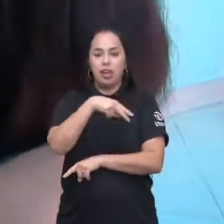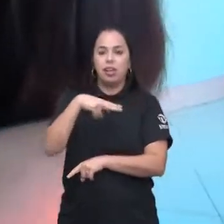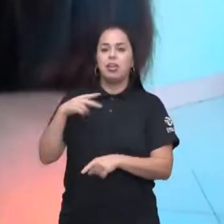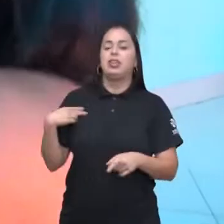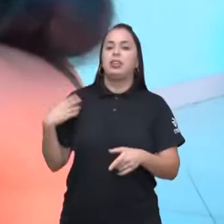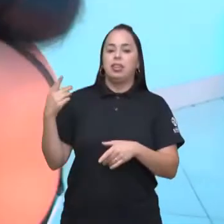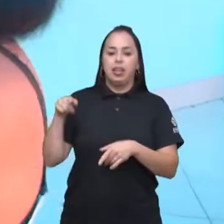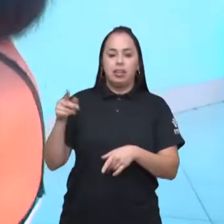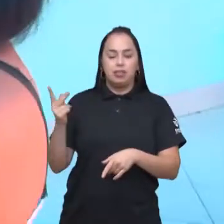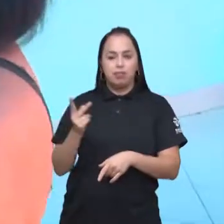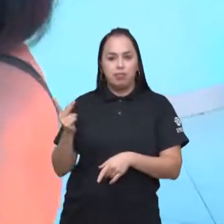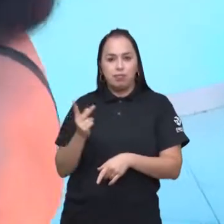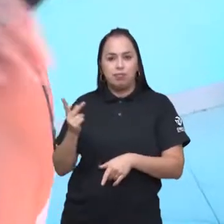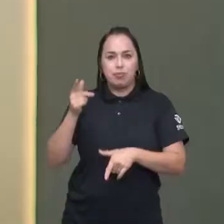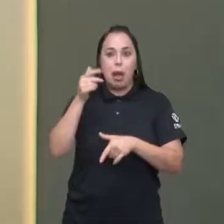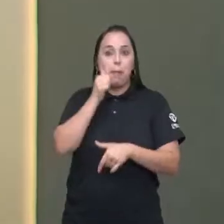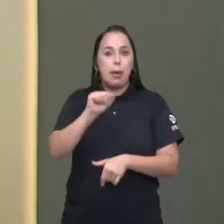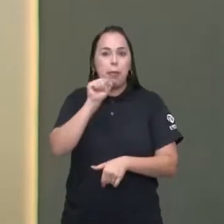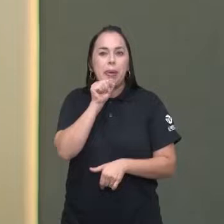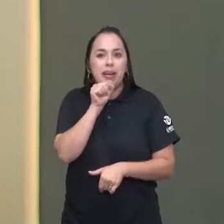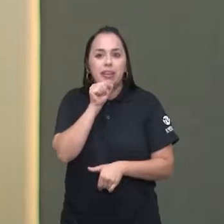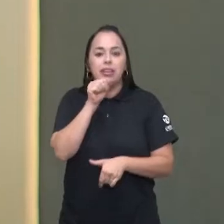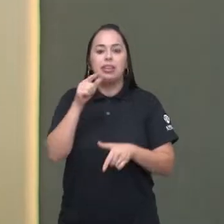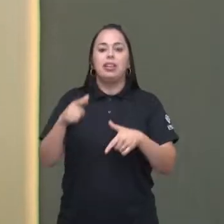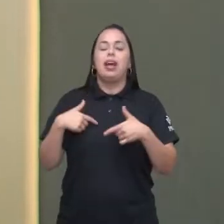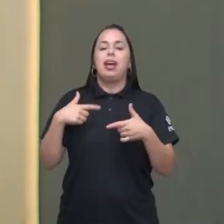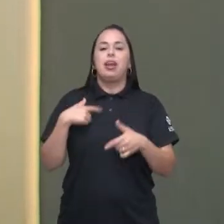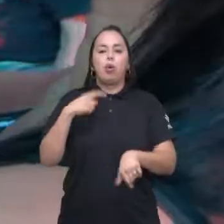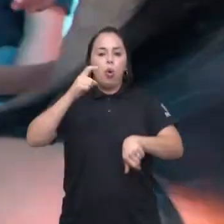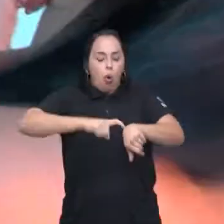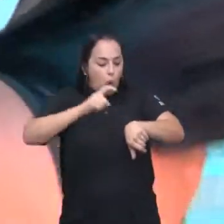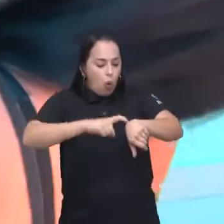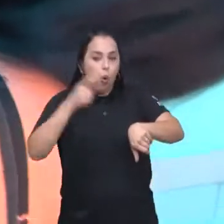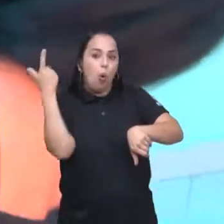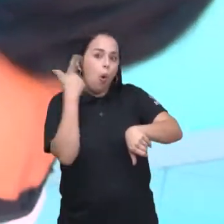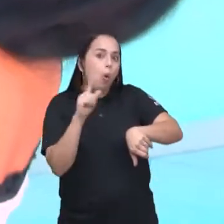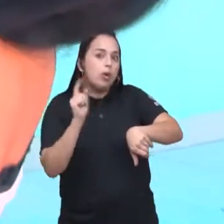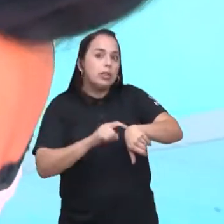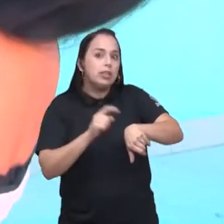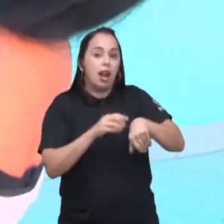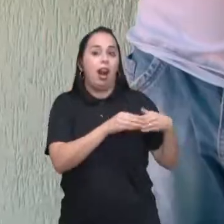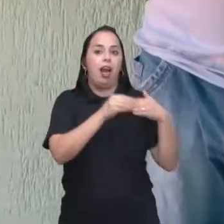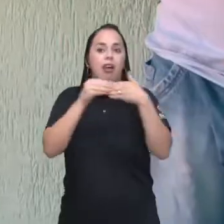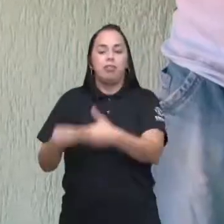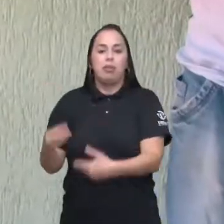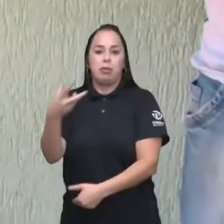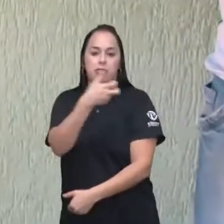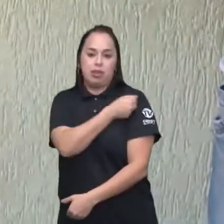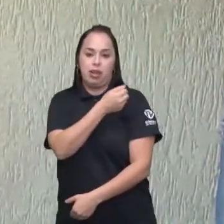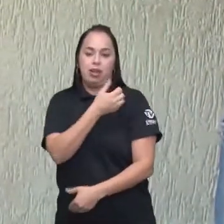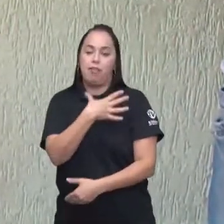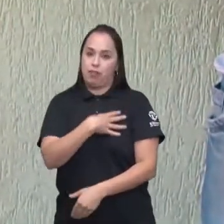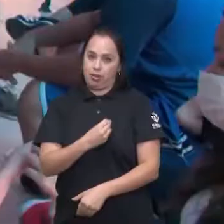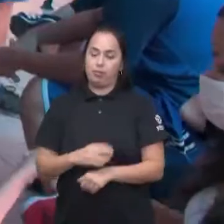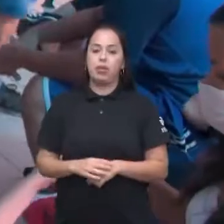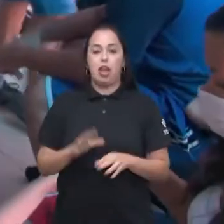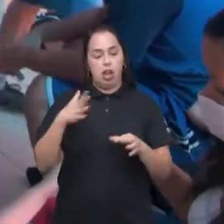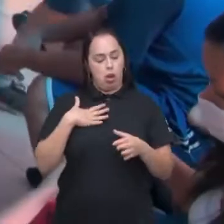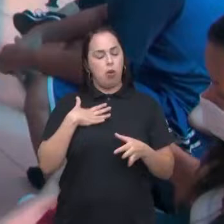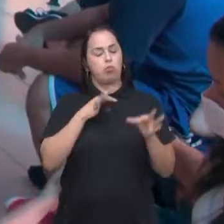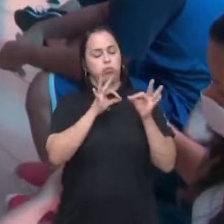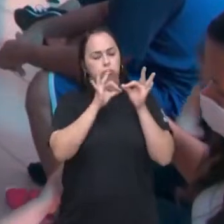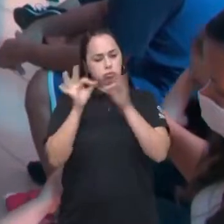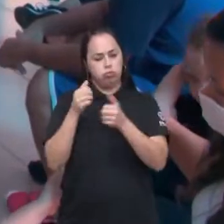apesar da correria diária divididas entre maternidade trabalho elas arranjar um tempinho para vacinar os filhos